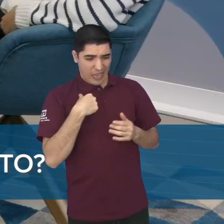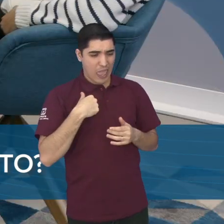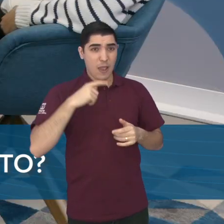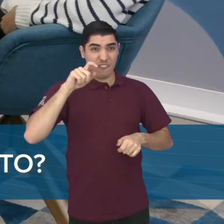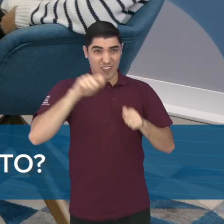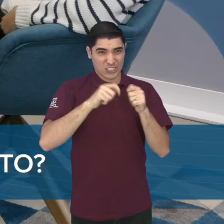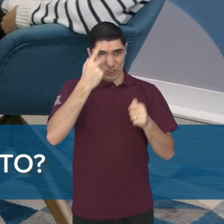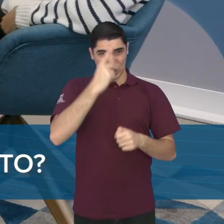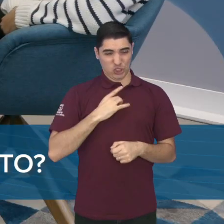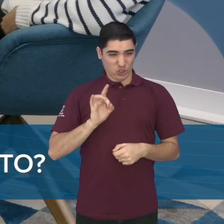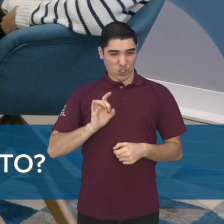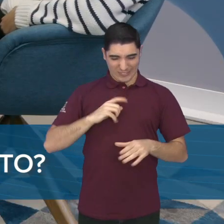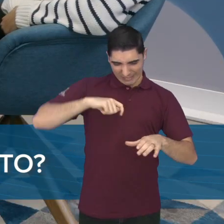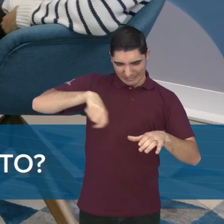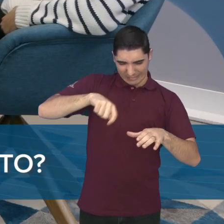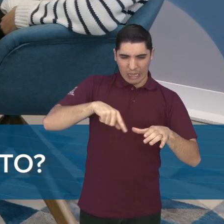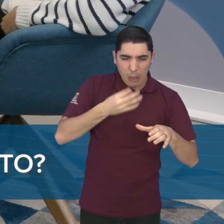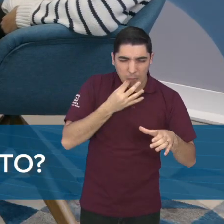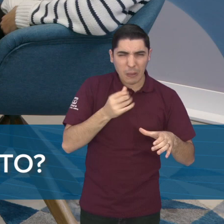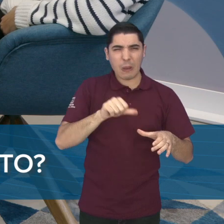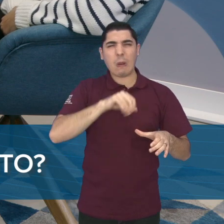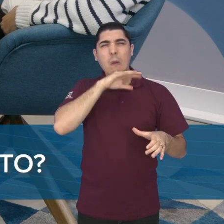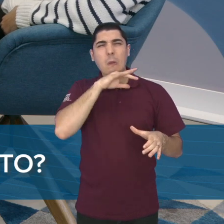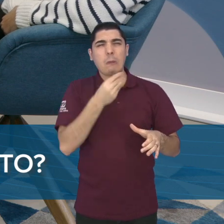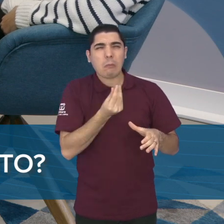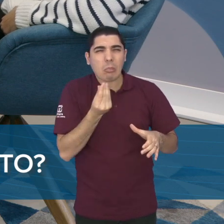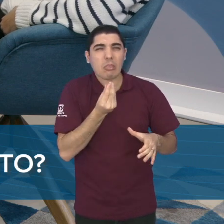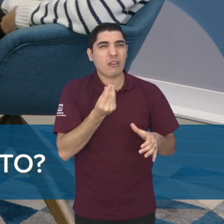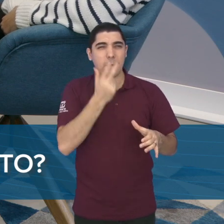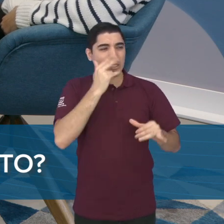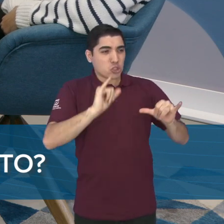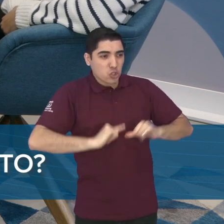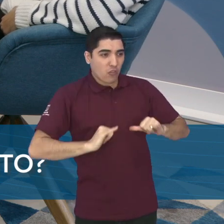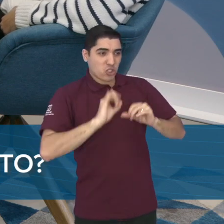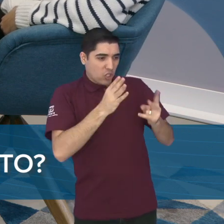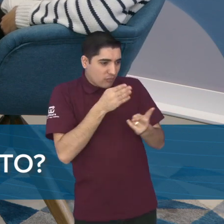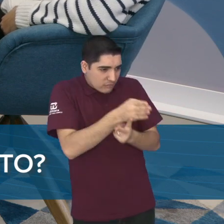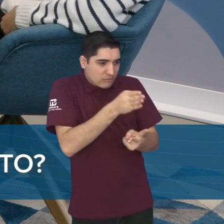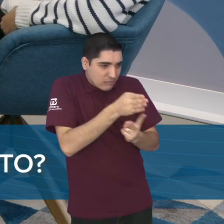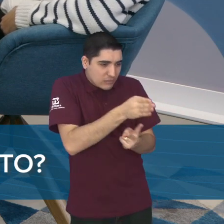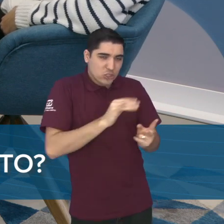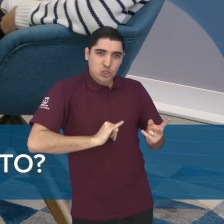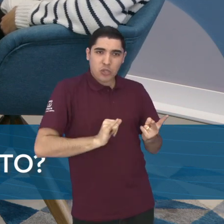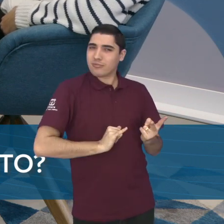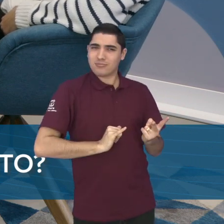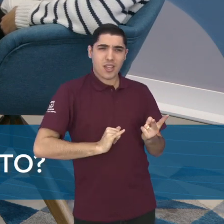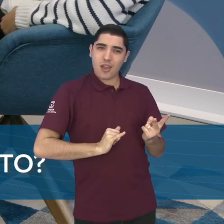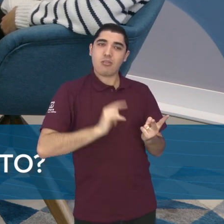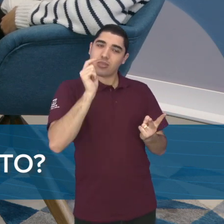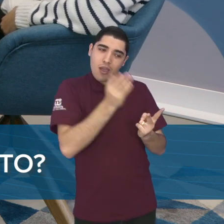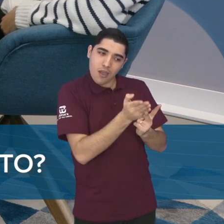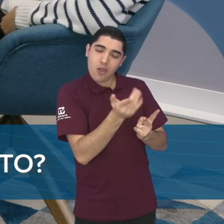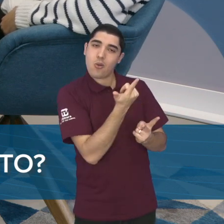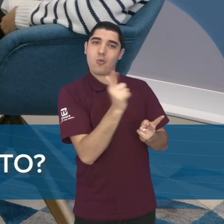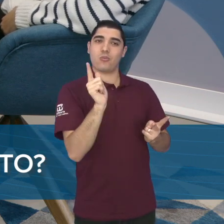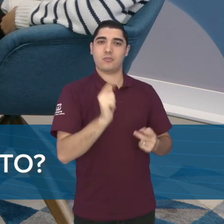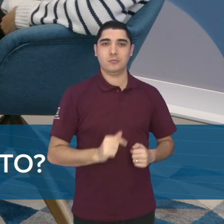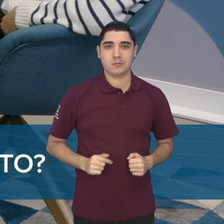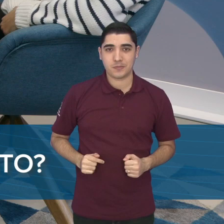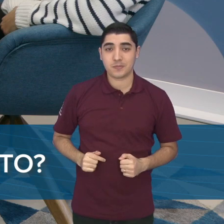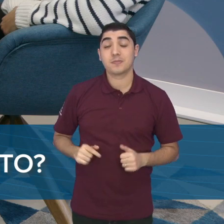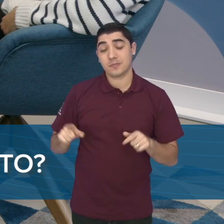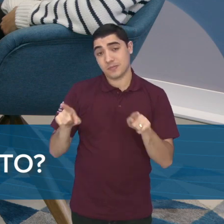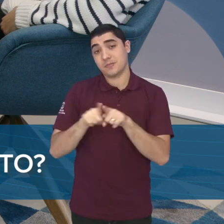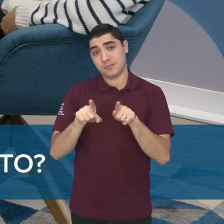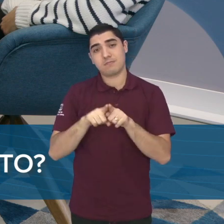sofrimento talvez não seja realmente o único caminho, né? Com certeza. E aí a gente falou, né, das palavras, dessas